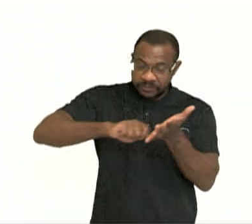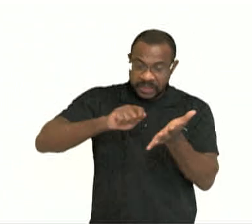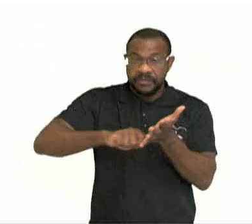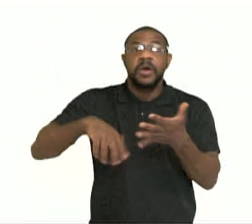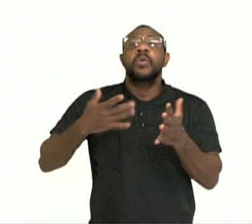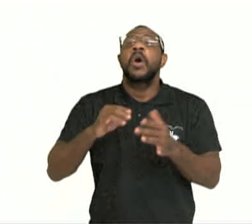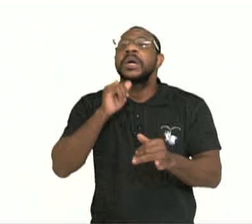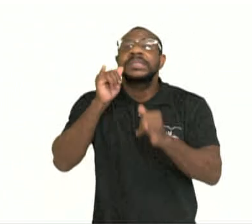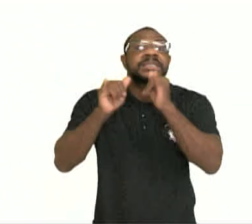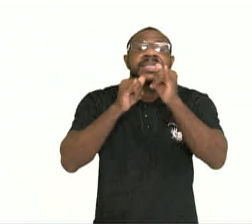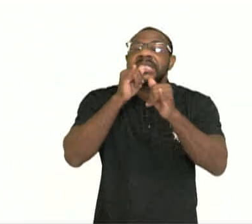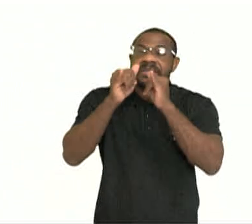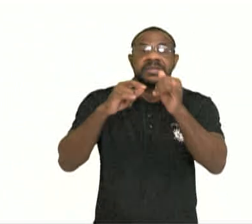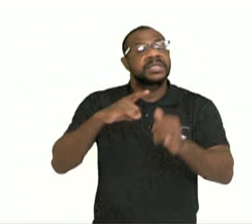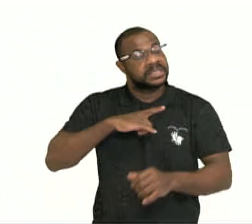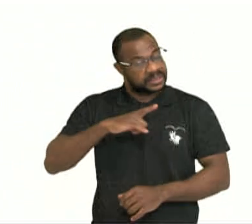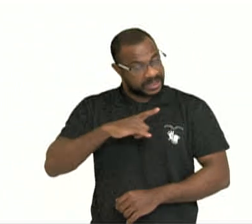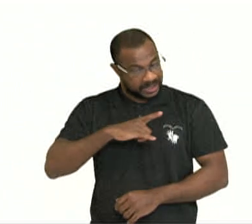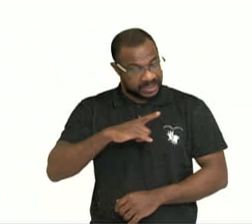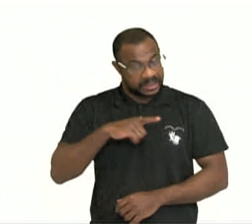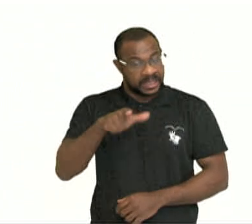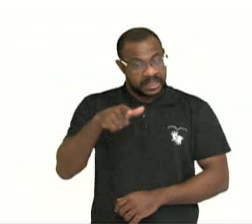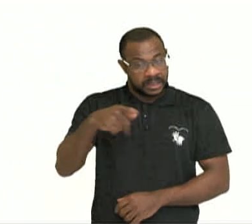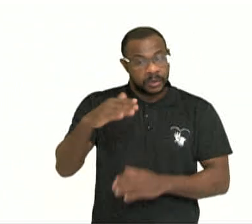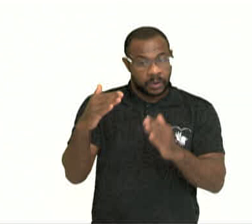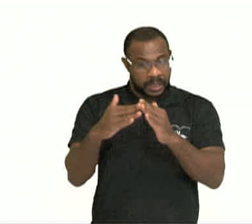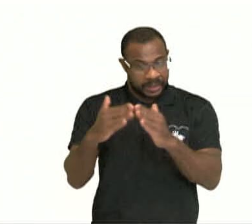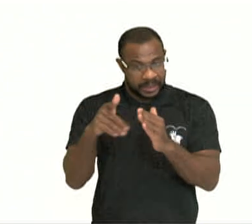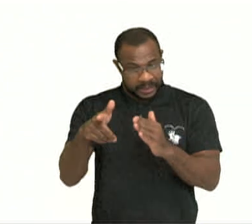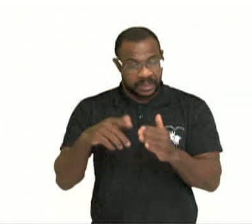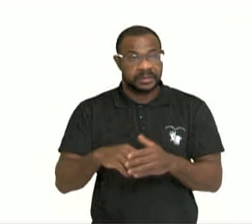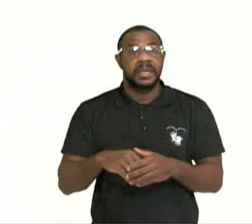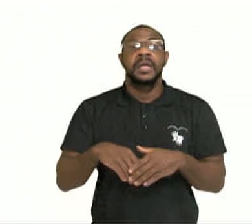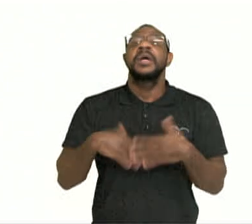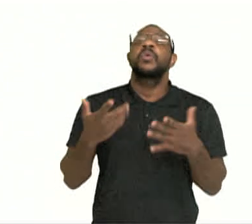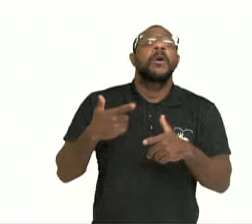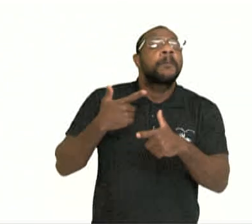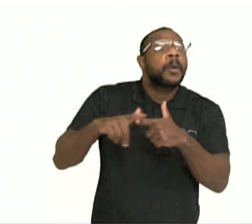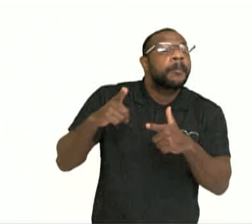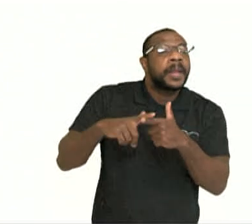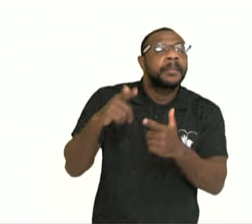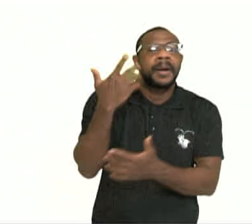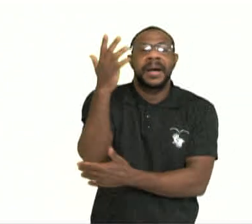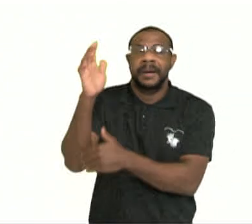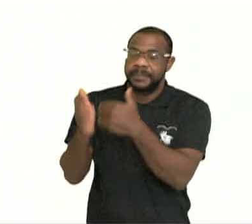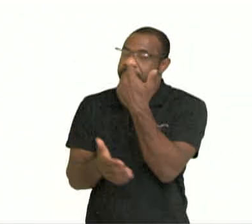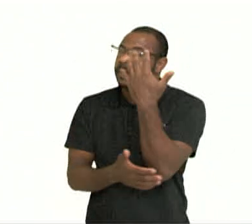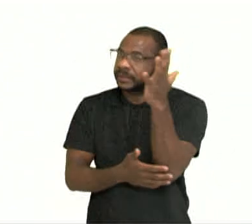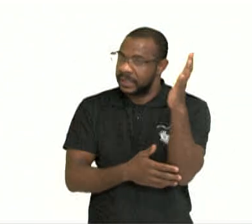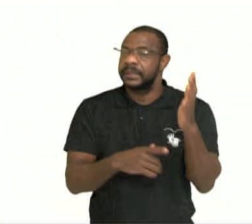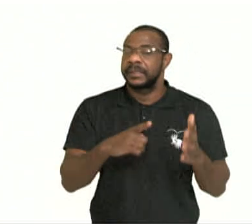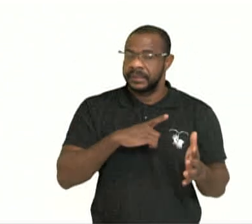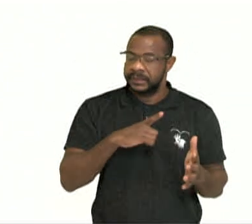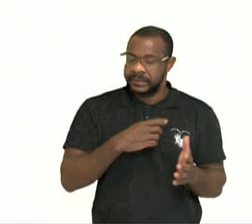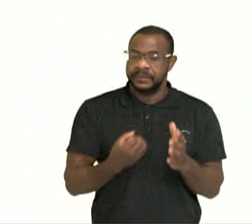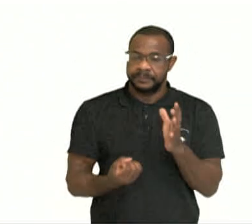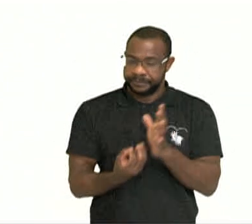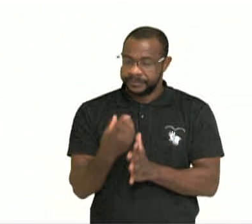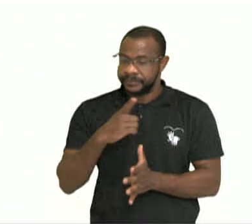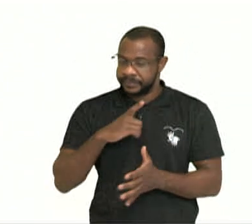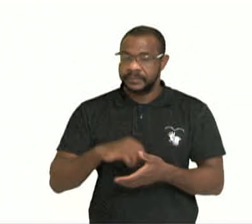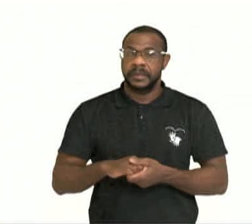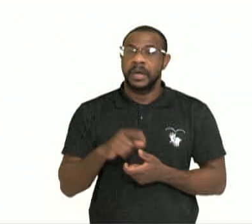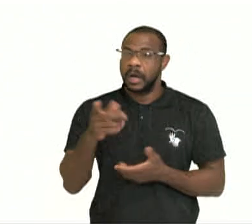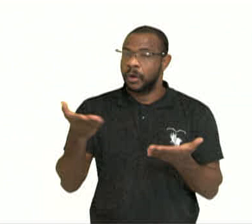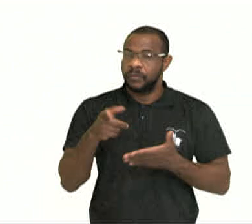energia existentes no local onde você reside e qual o impacto ambiental decorrente do uso destas fontes. Então eu quero que você faça uma